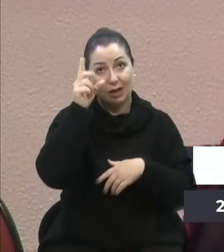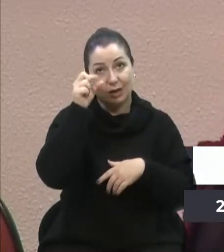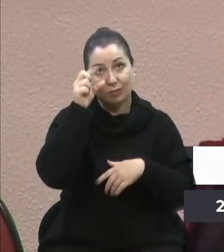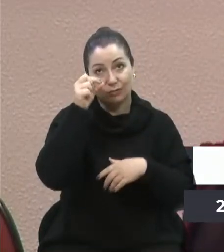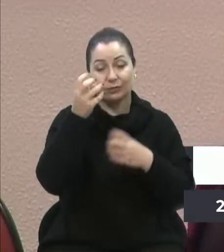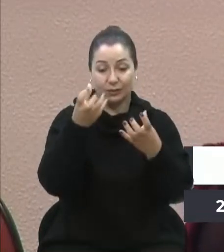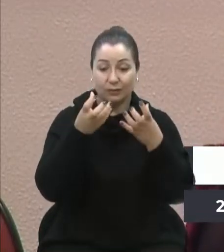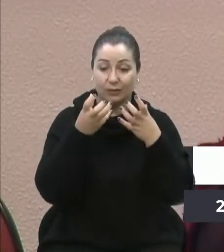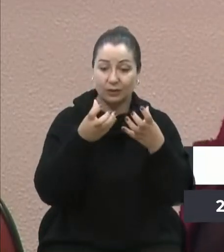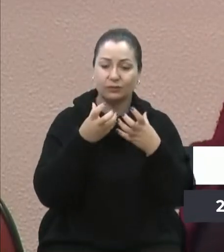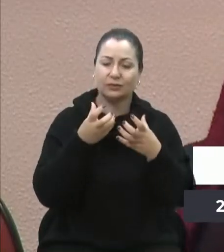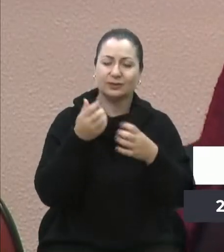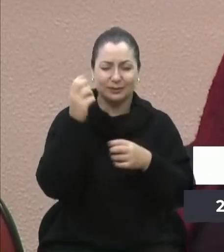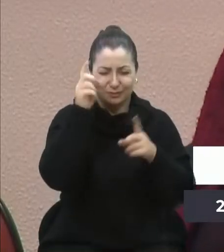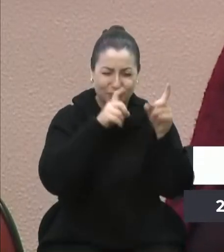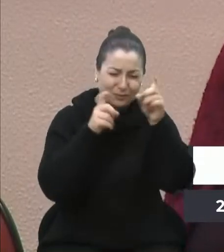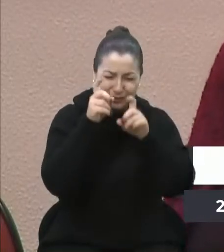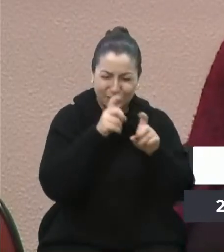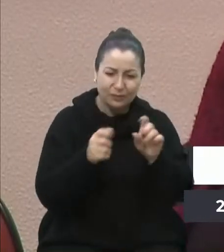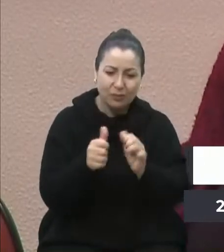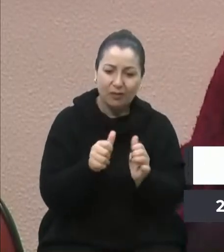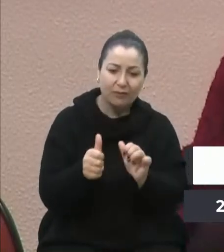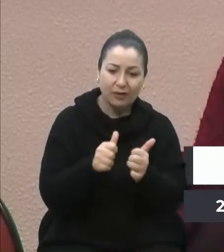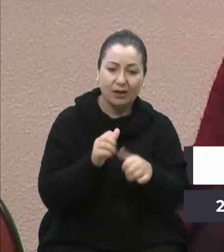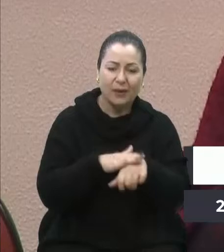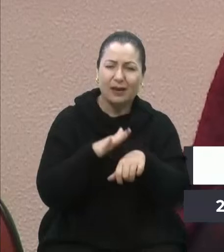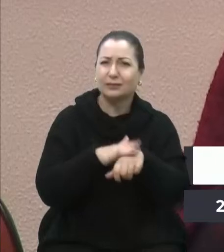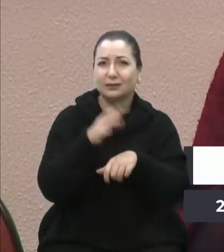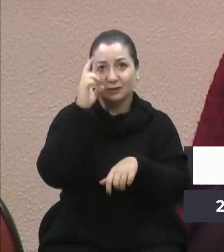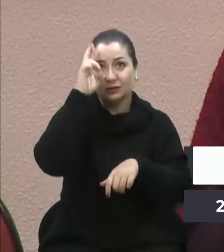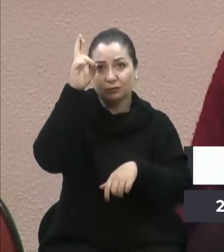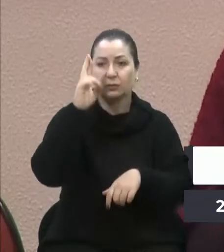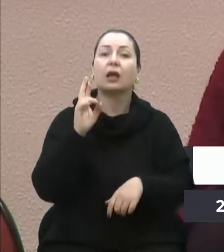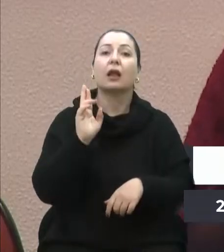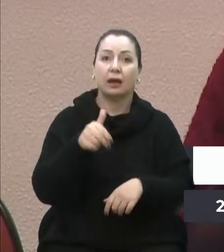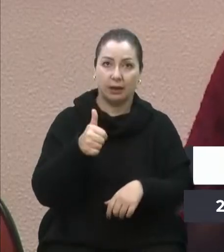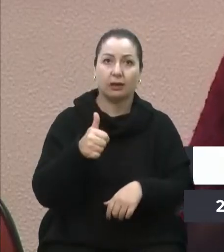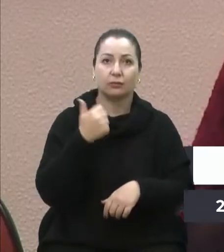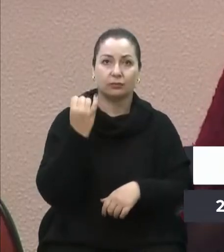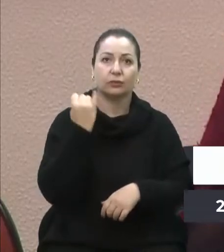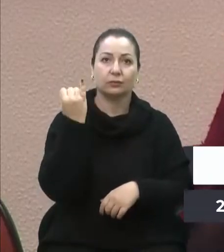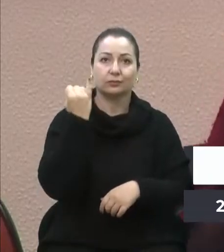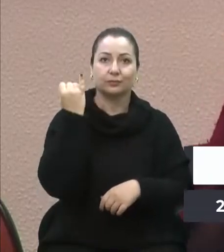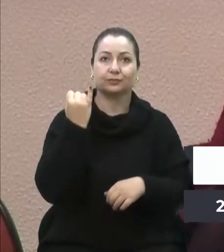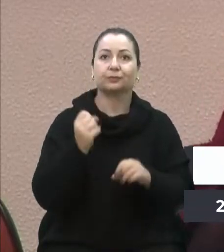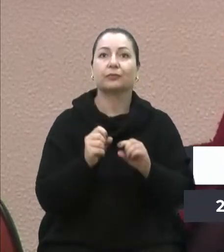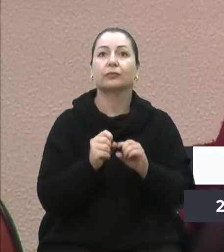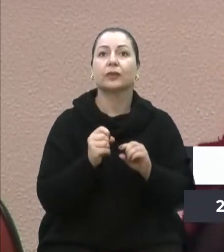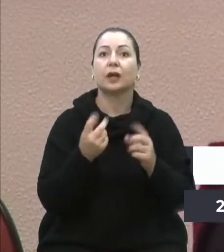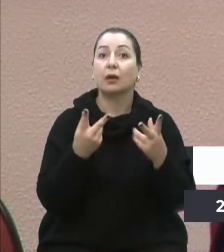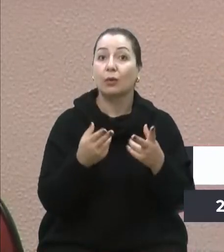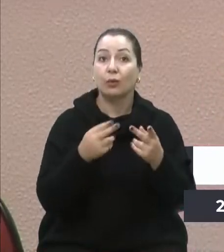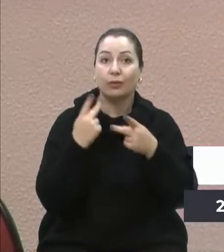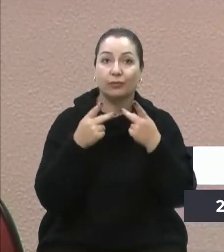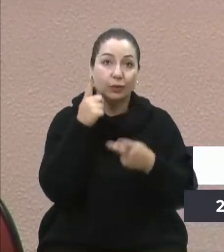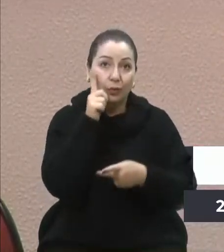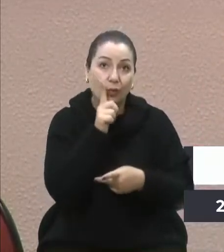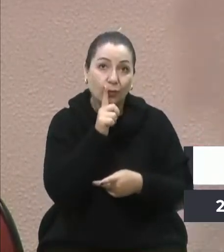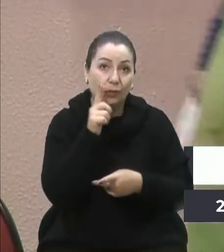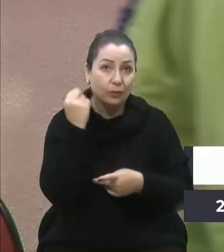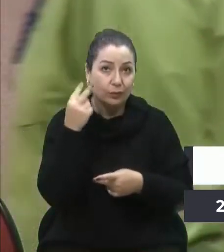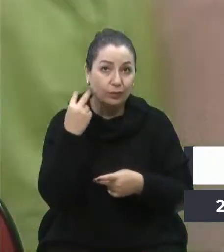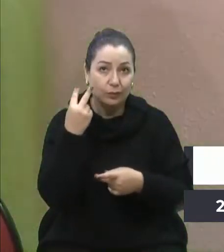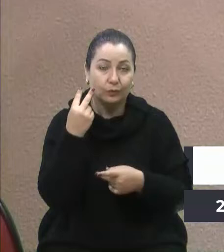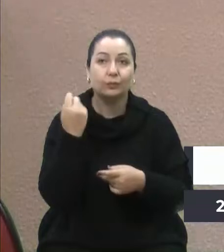qualificar cada vez mais as direções, ela é muito válida, ela é pertinente. E como falou aqui o colega Lucas, a gente